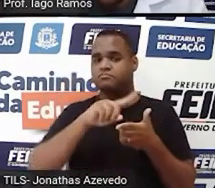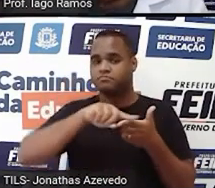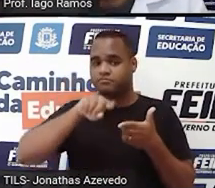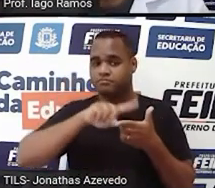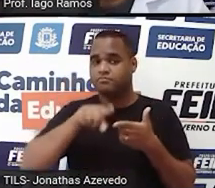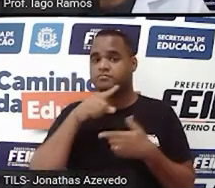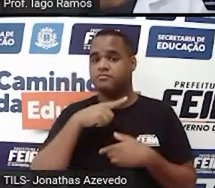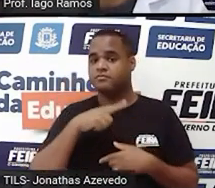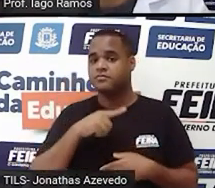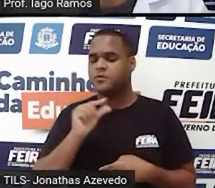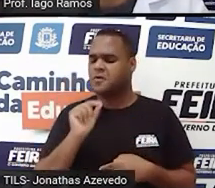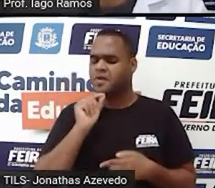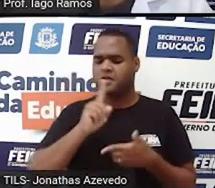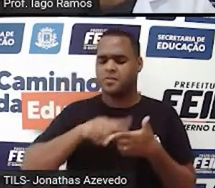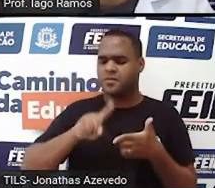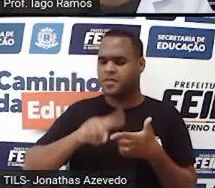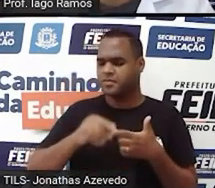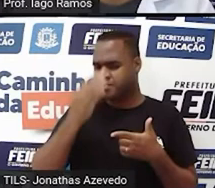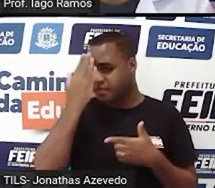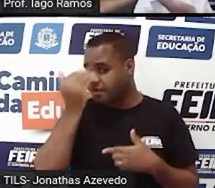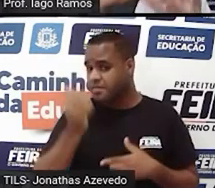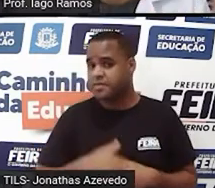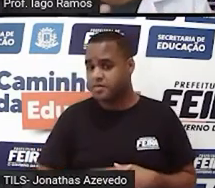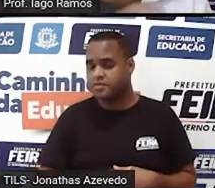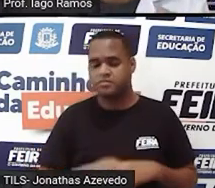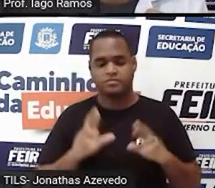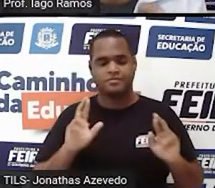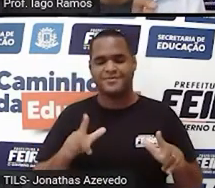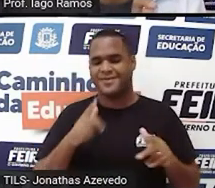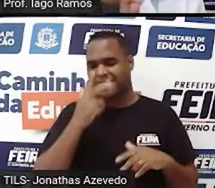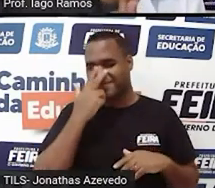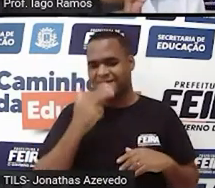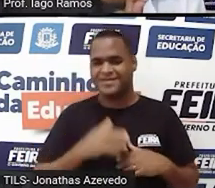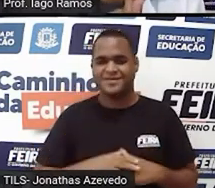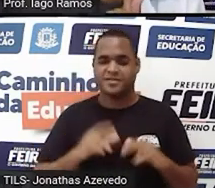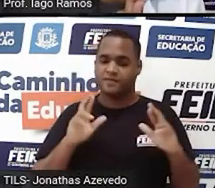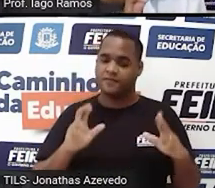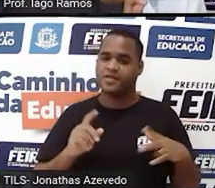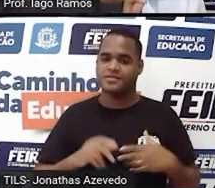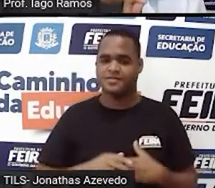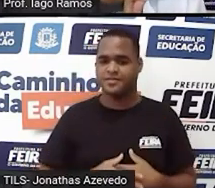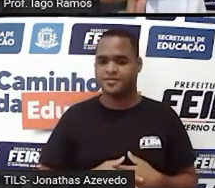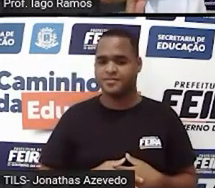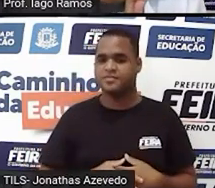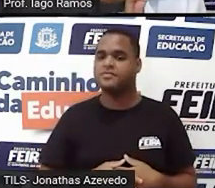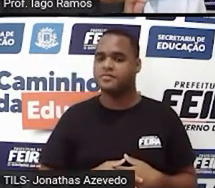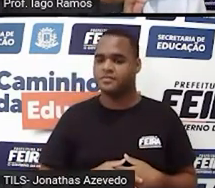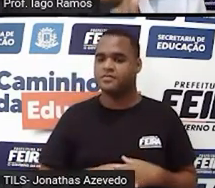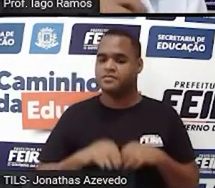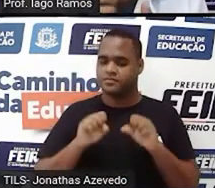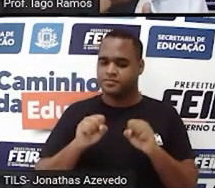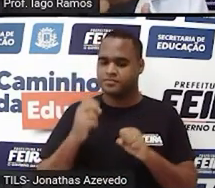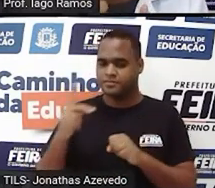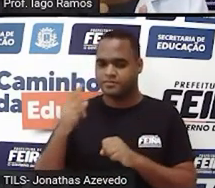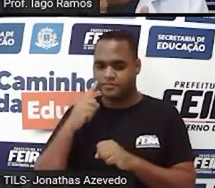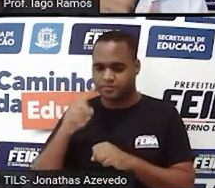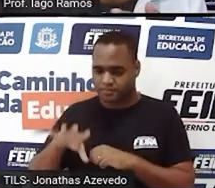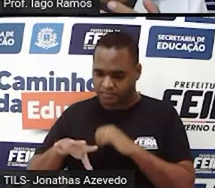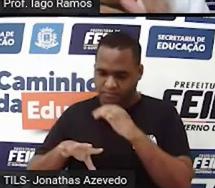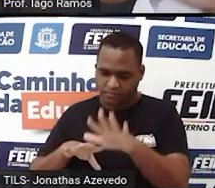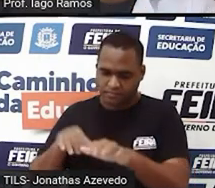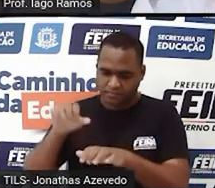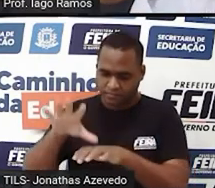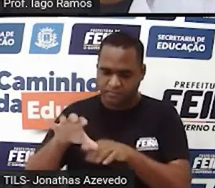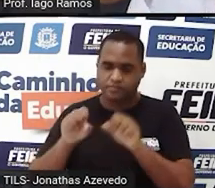problema e qual é o problema o problema é que dá diferente né uma coisa é você medir com seu palmo